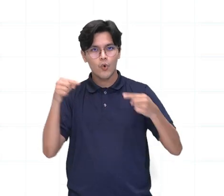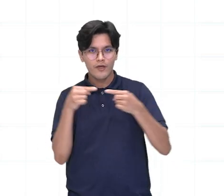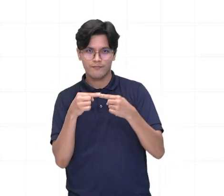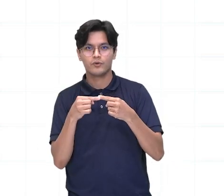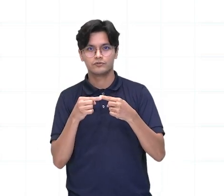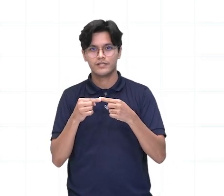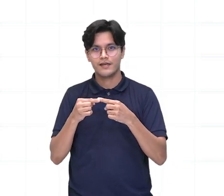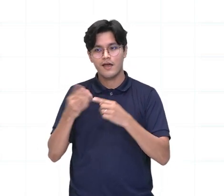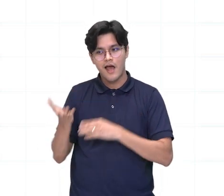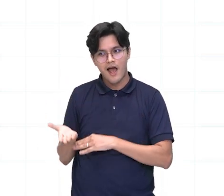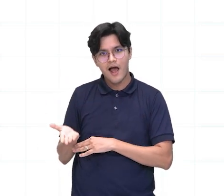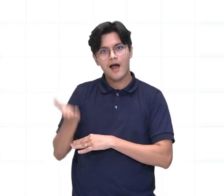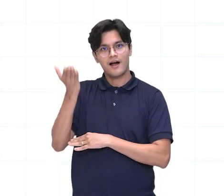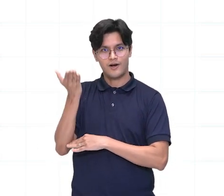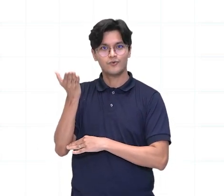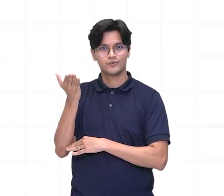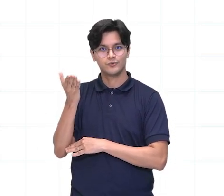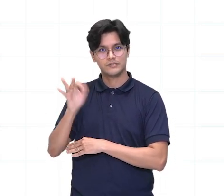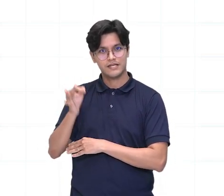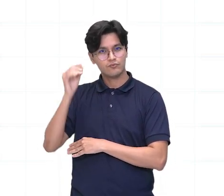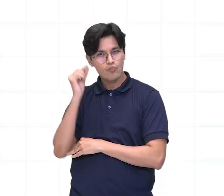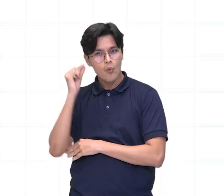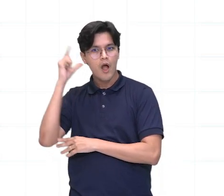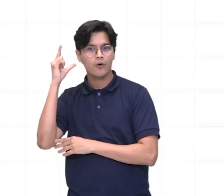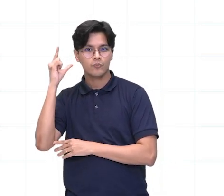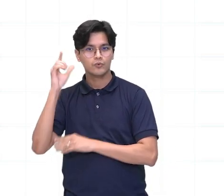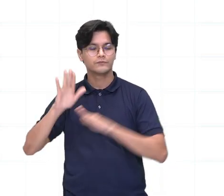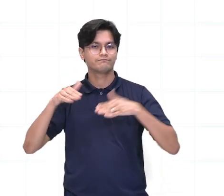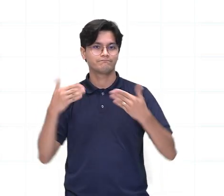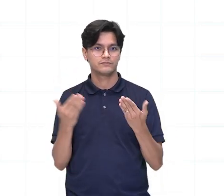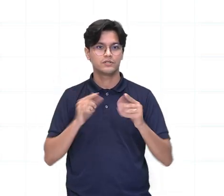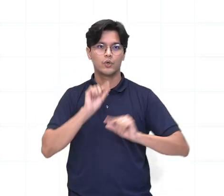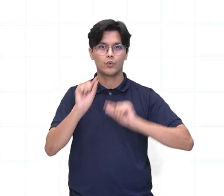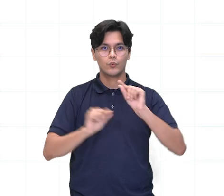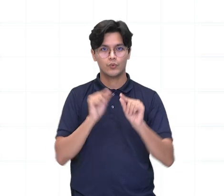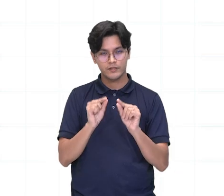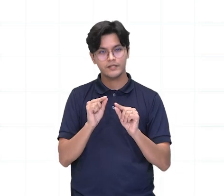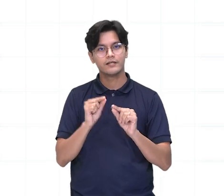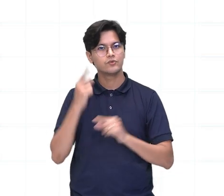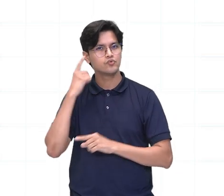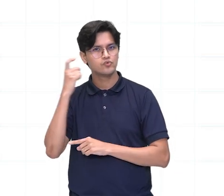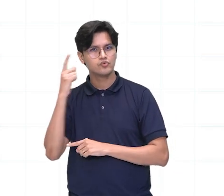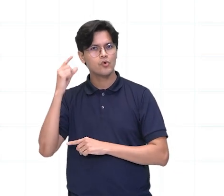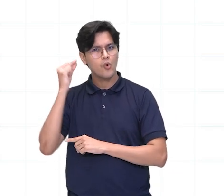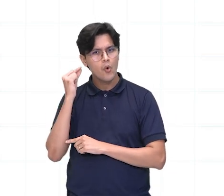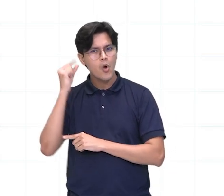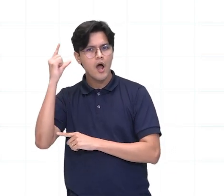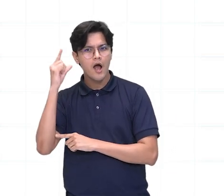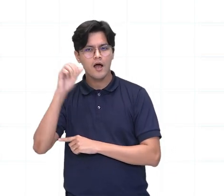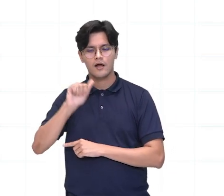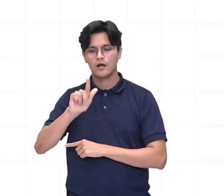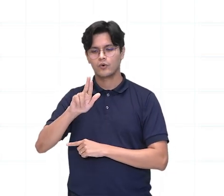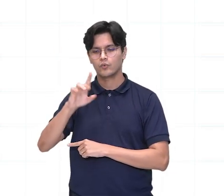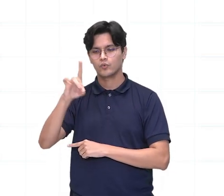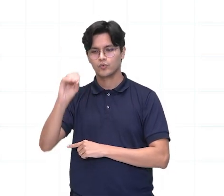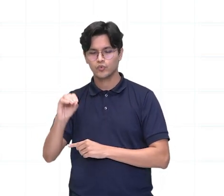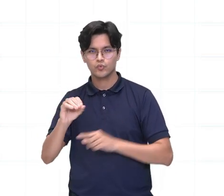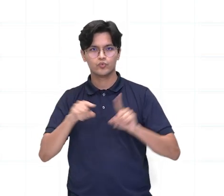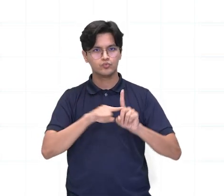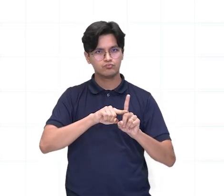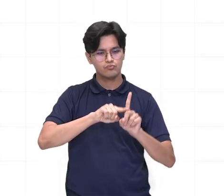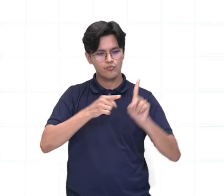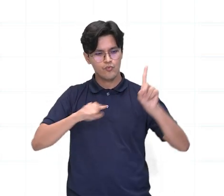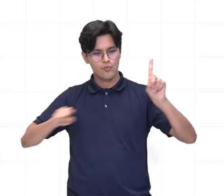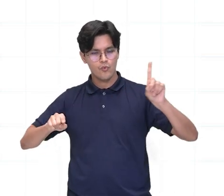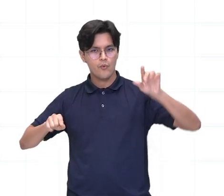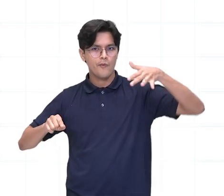logo agudo. Então, esse som agudo, ele pode ser um som de um pássaro,